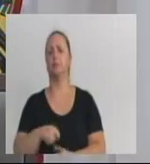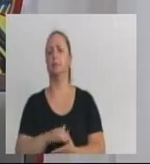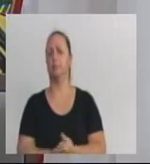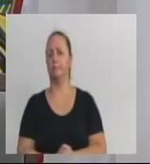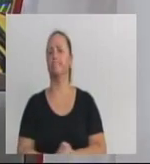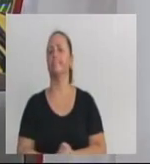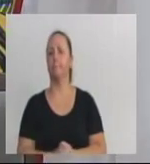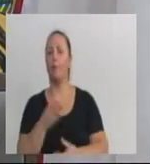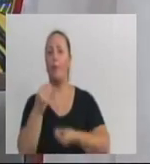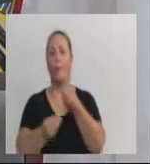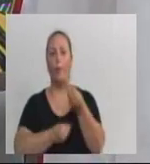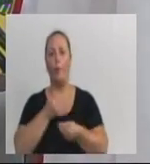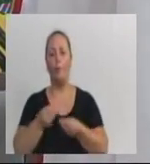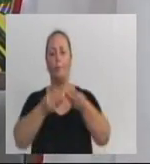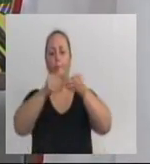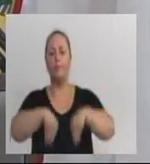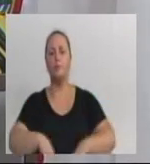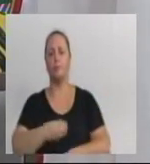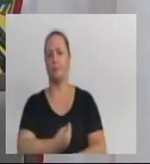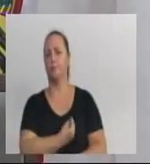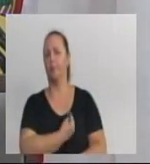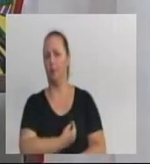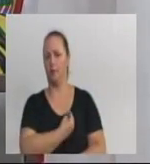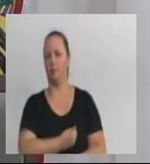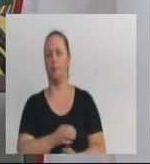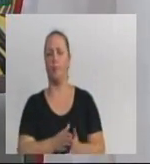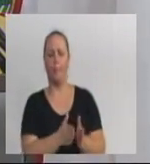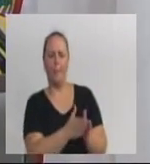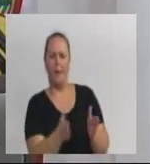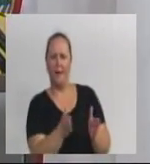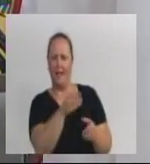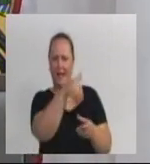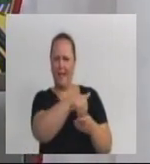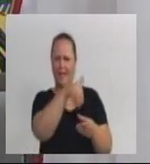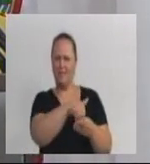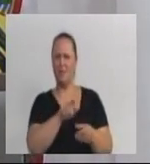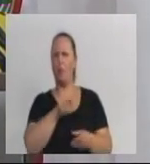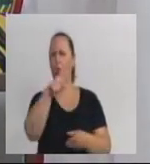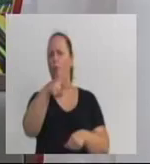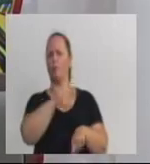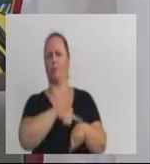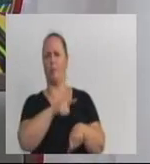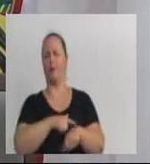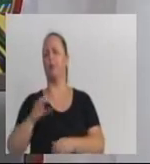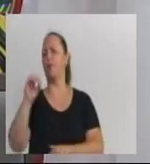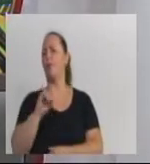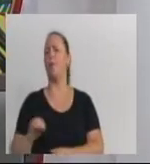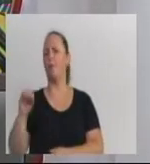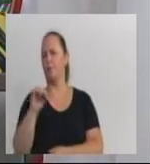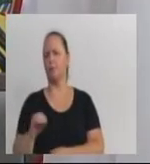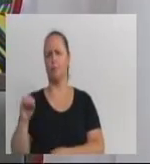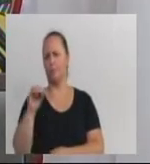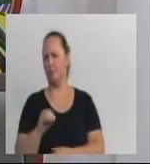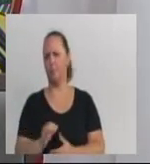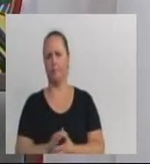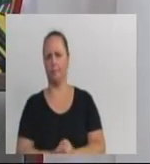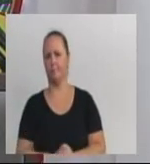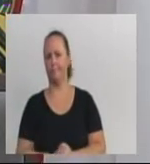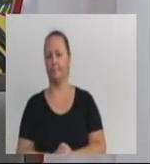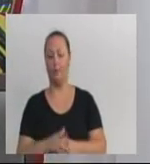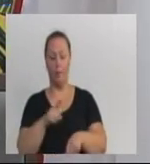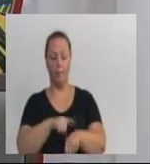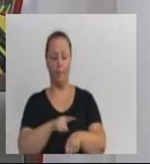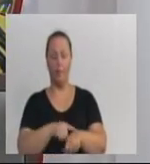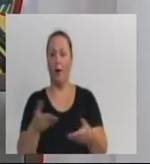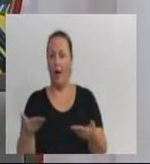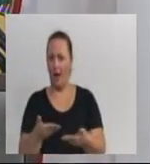dia a dia. A eleição é um outro momento, a eleição é em outubro. A eleição, nesse momento, as pessoas vão poder